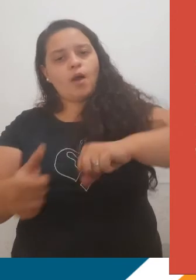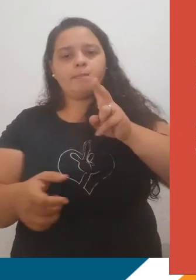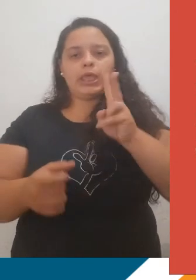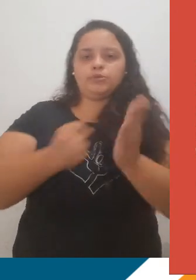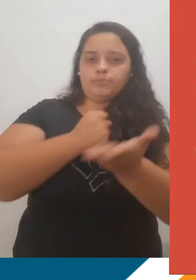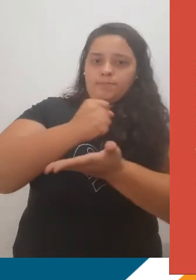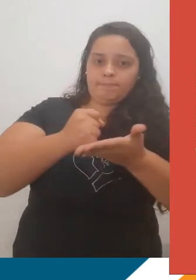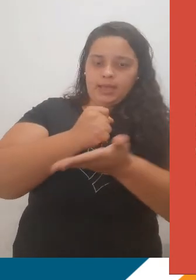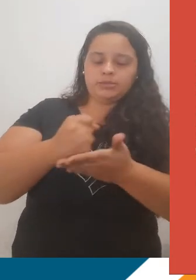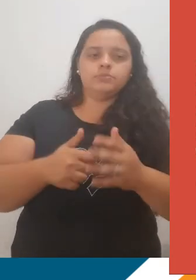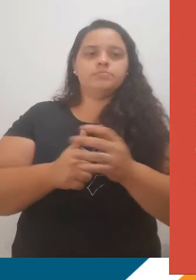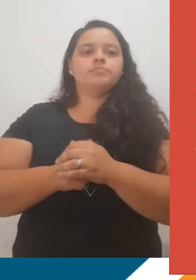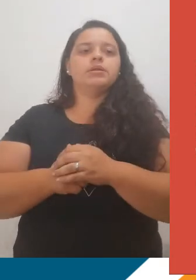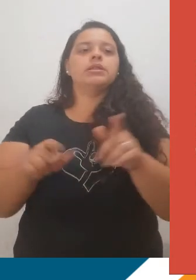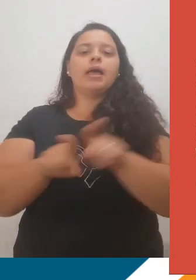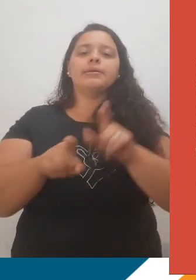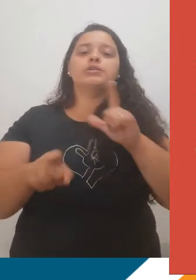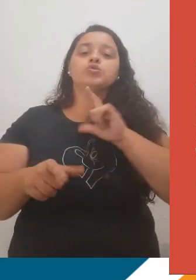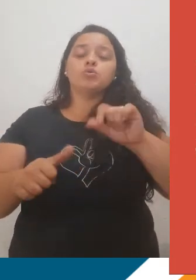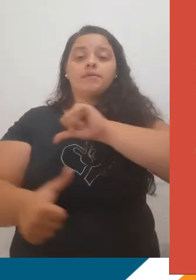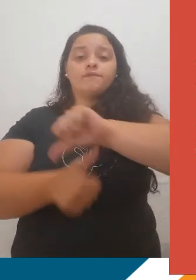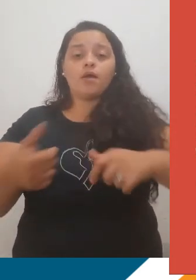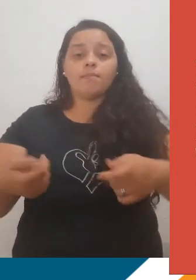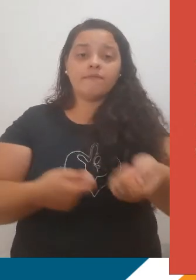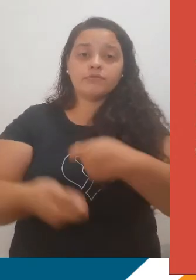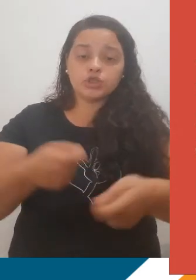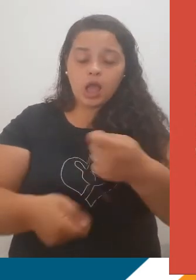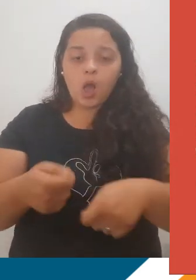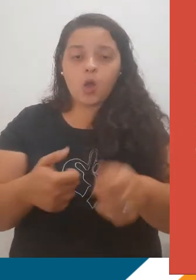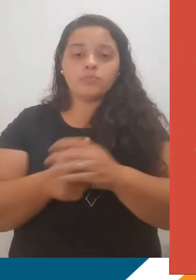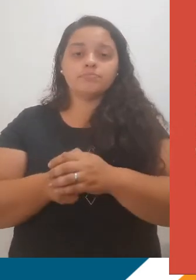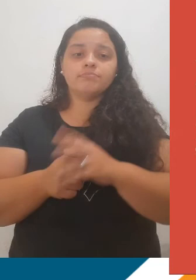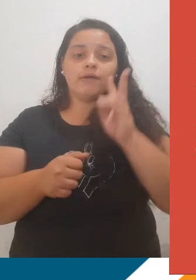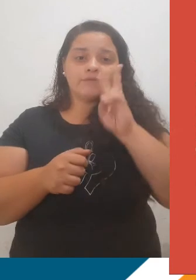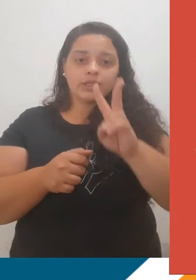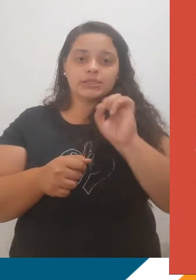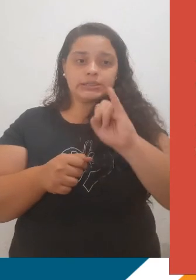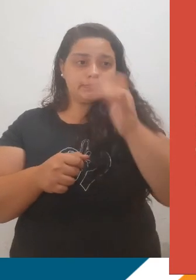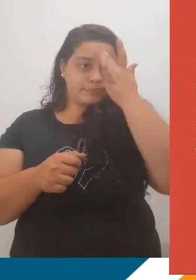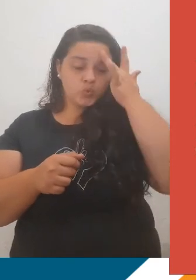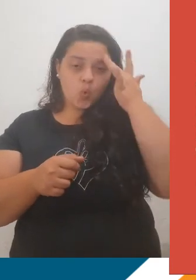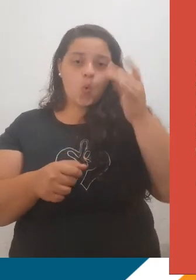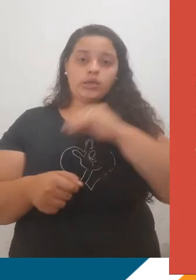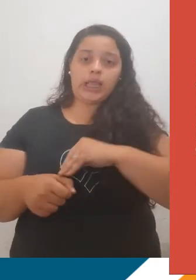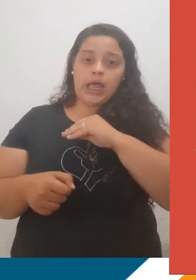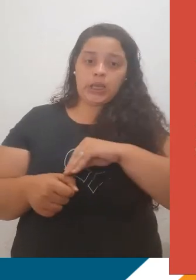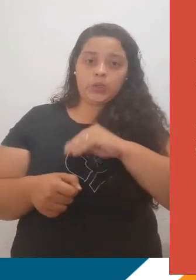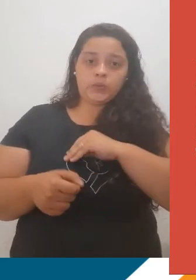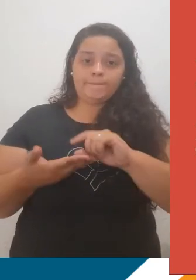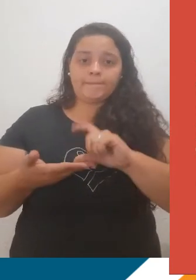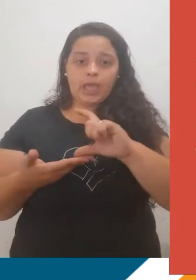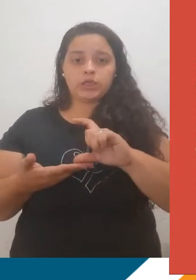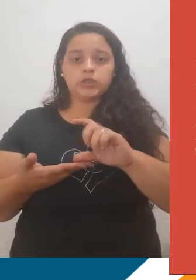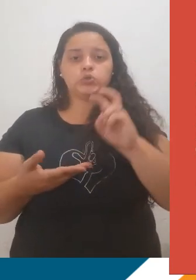Além delas, a gente tinha uma reforma fiscal visando fazer com que quem ganhasse mais, né, o 5%